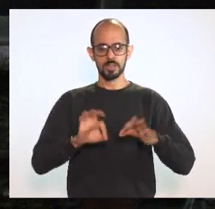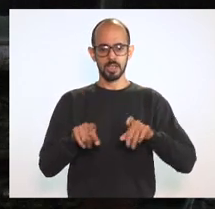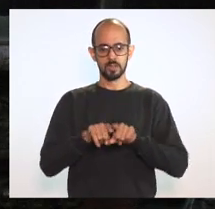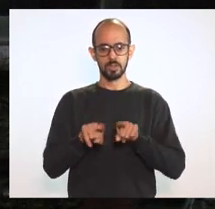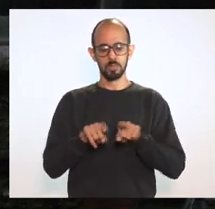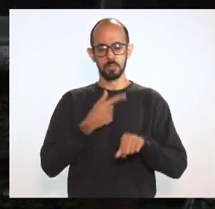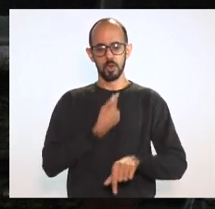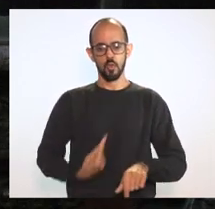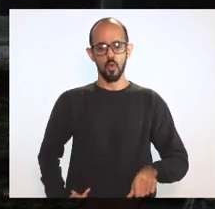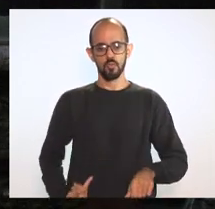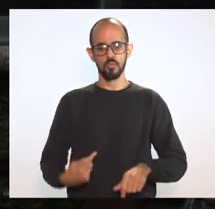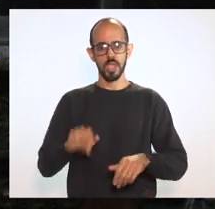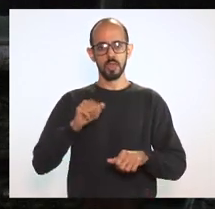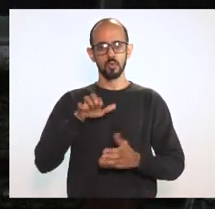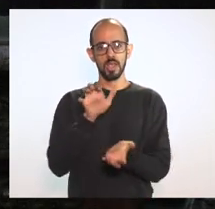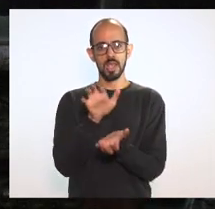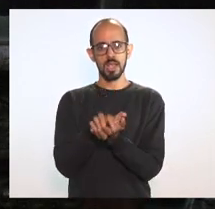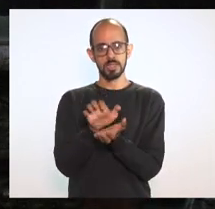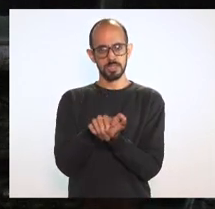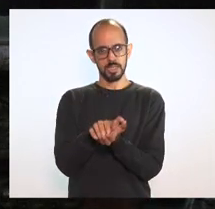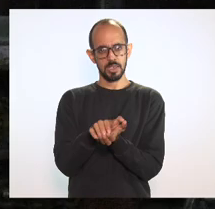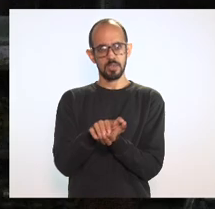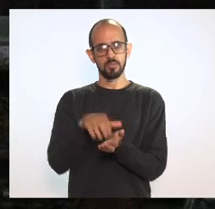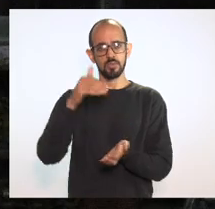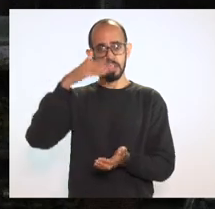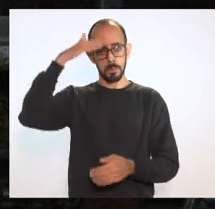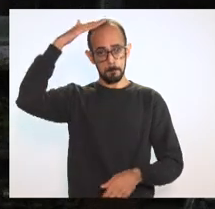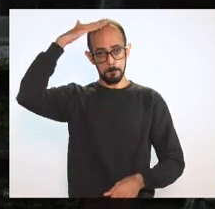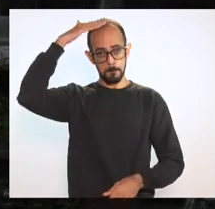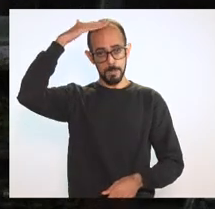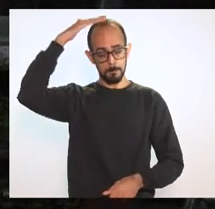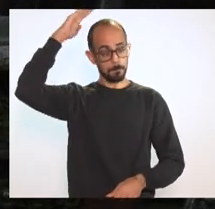litoral brasileiro em Recife e Belém. Em